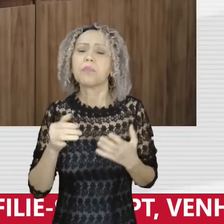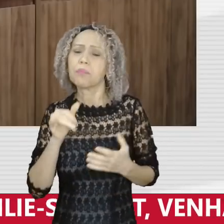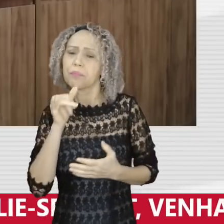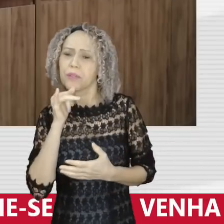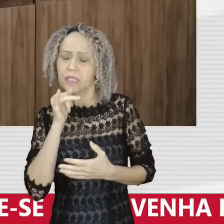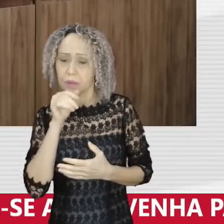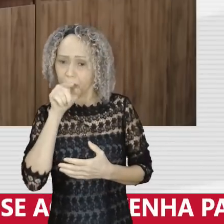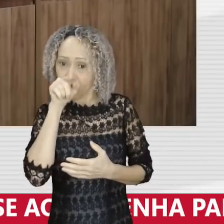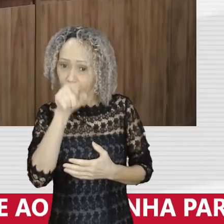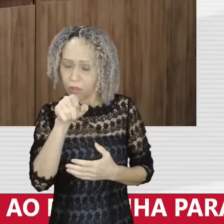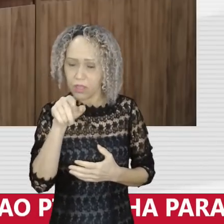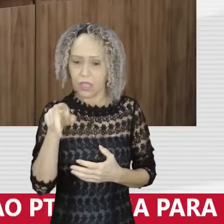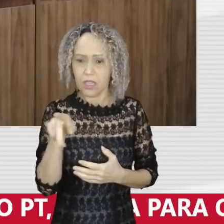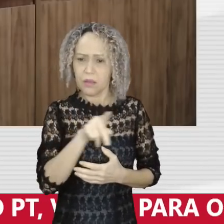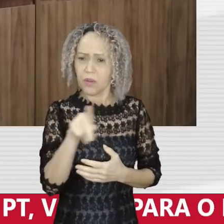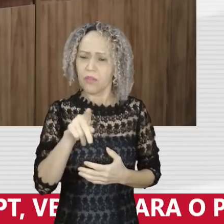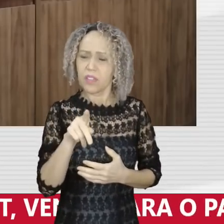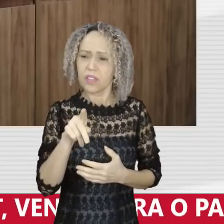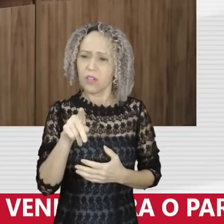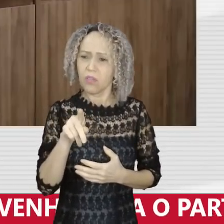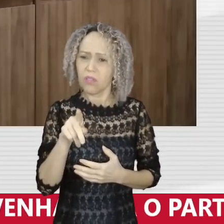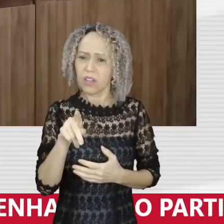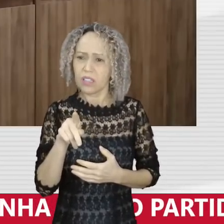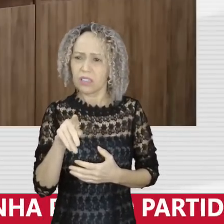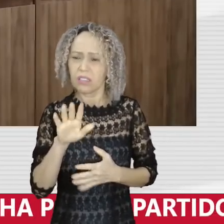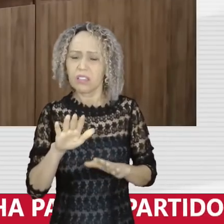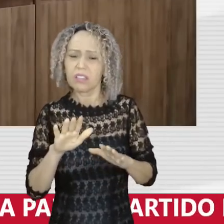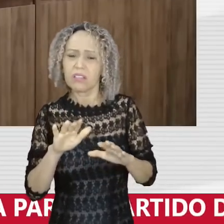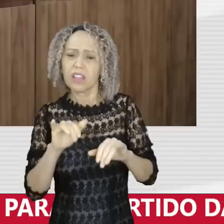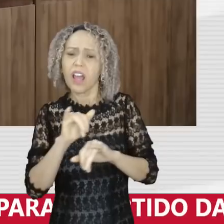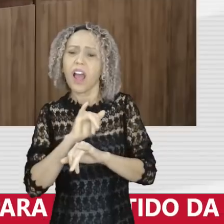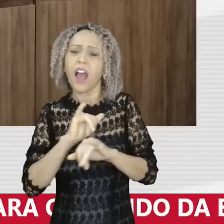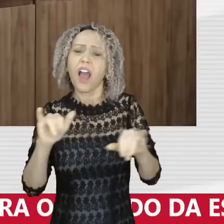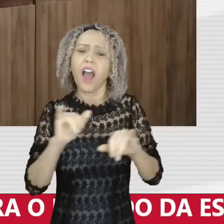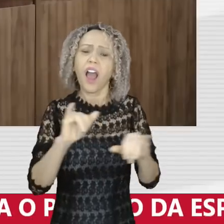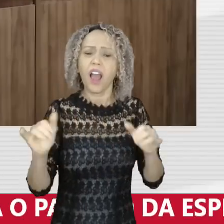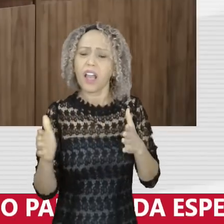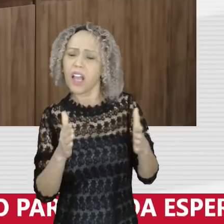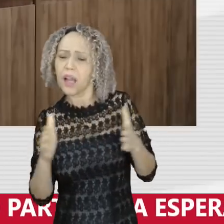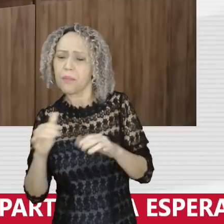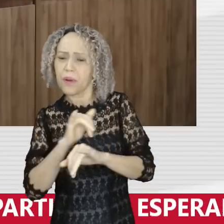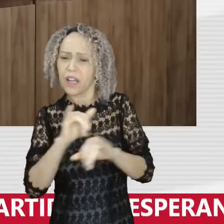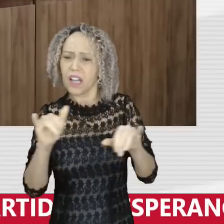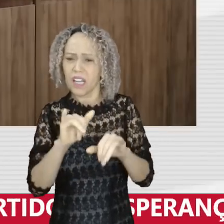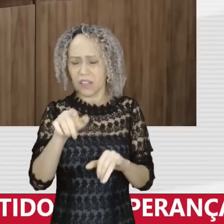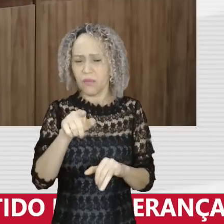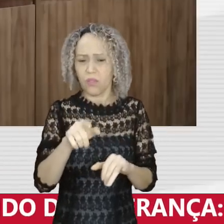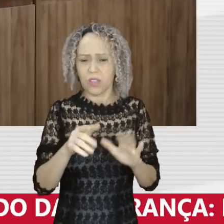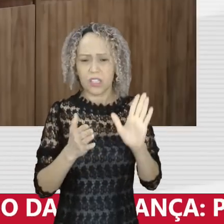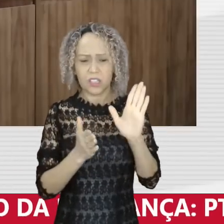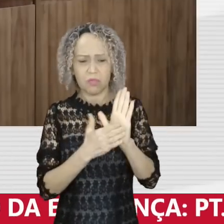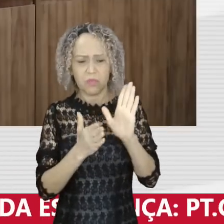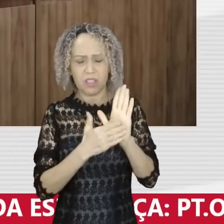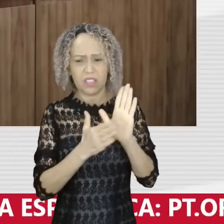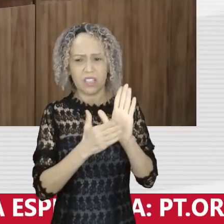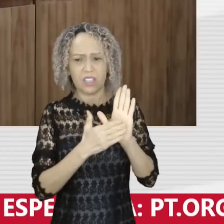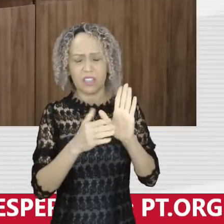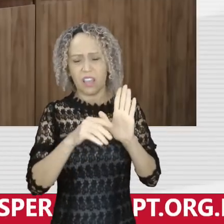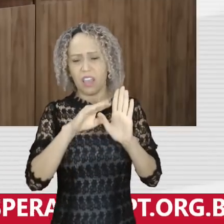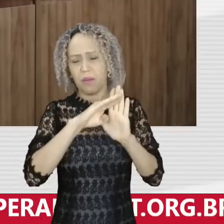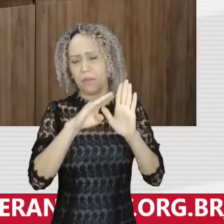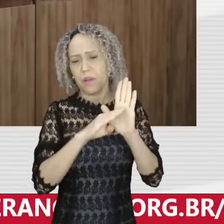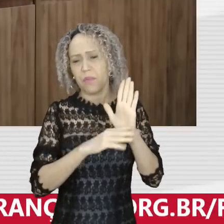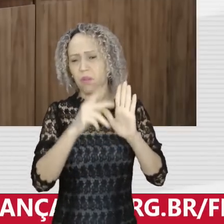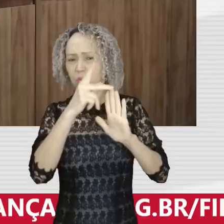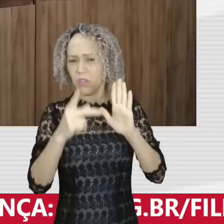como professor, durante a campanha você apresentou algumas ideias para a educação, tinha um projeto, aliás, ideias que